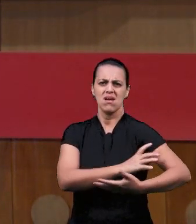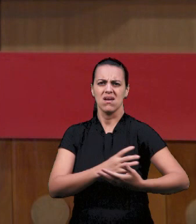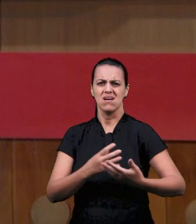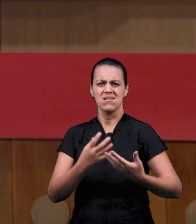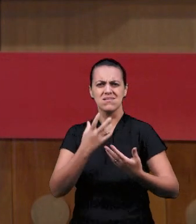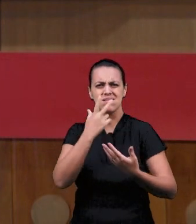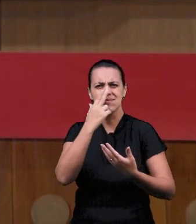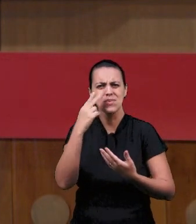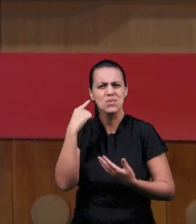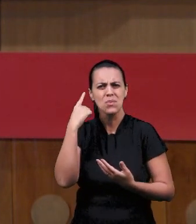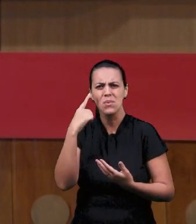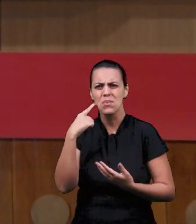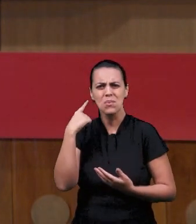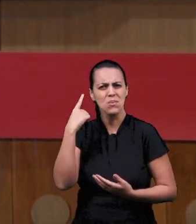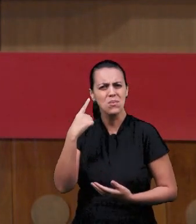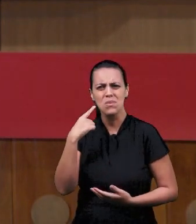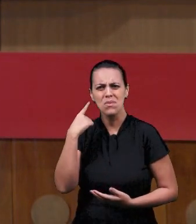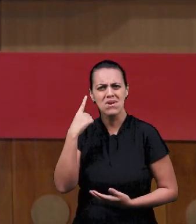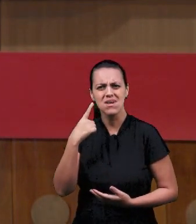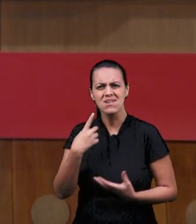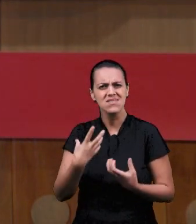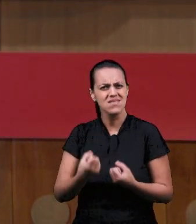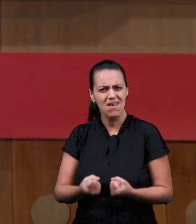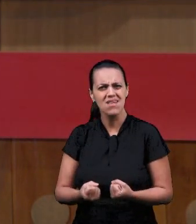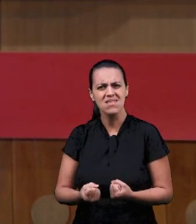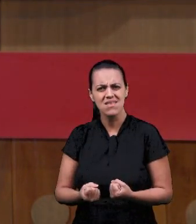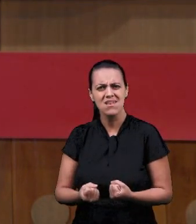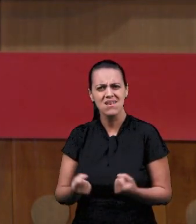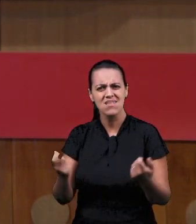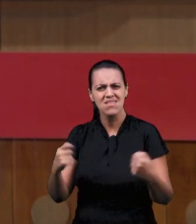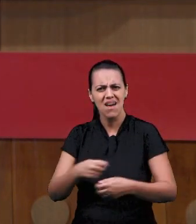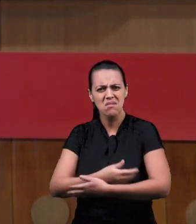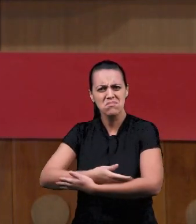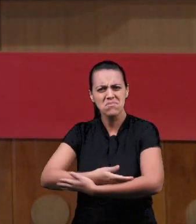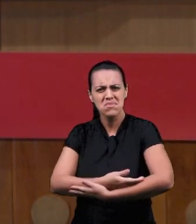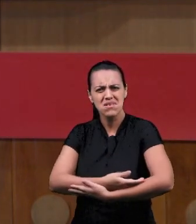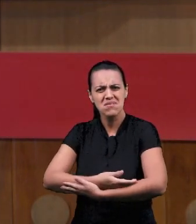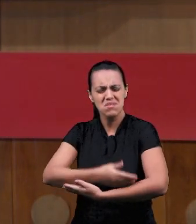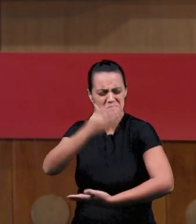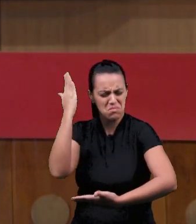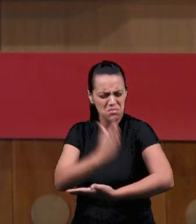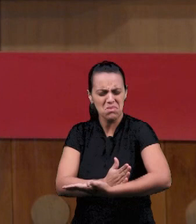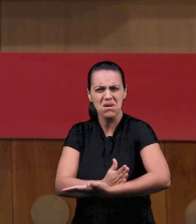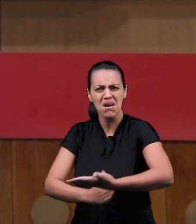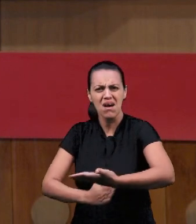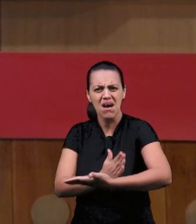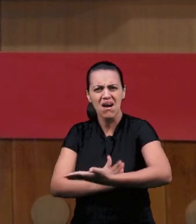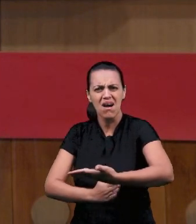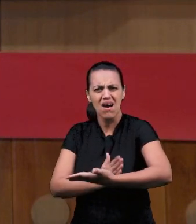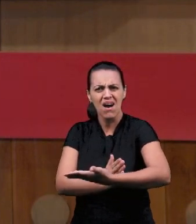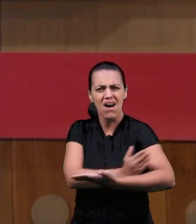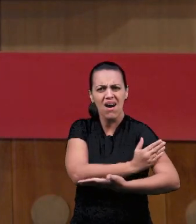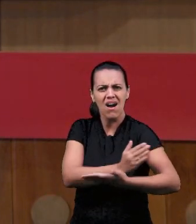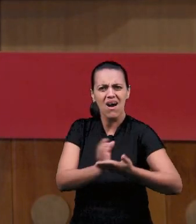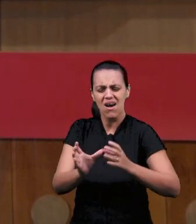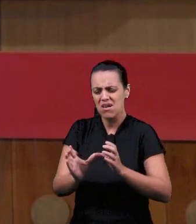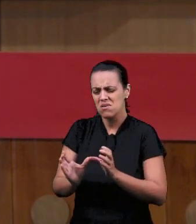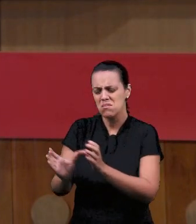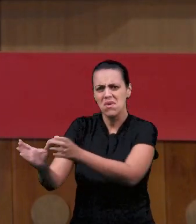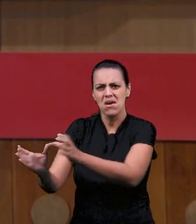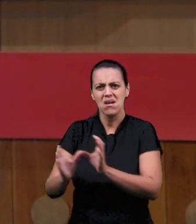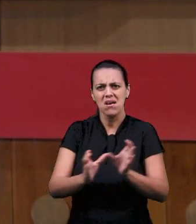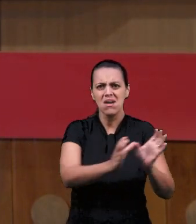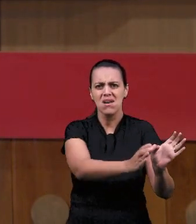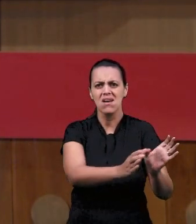que loucura a pessoa aceitar dividir um corpo, matar uma criança, pegar um pedaço, não sei o que lá de perna. Meu, não há